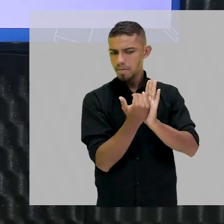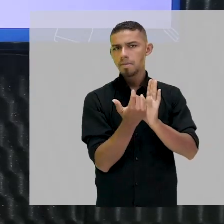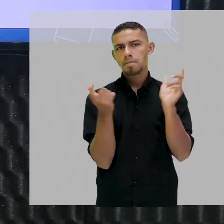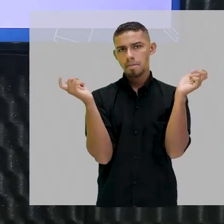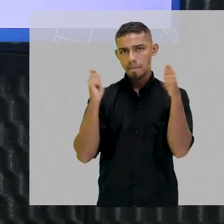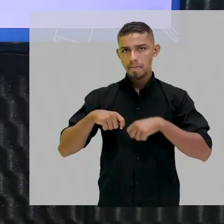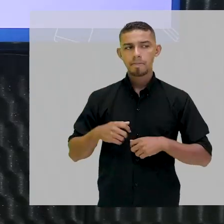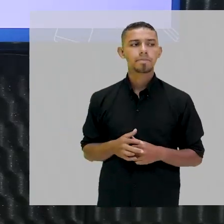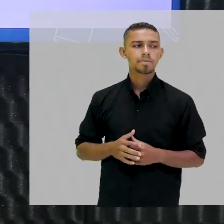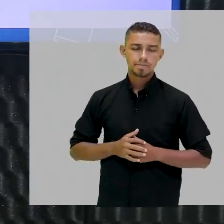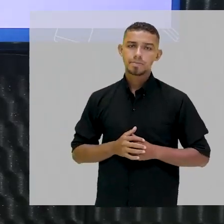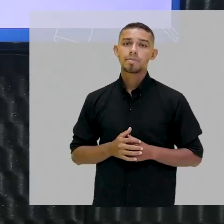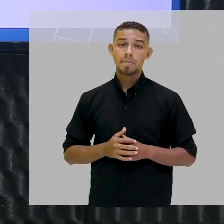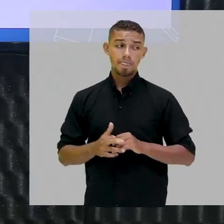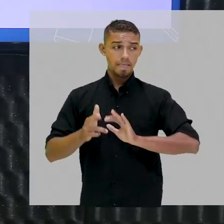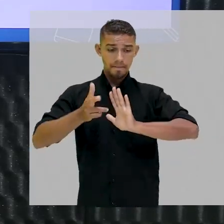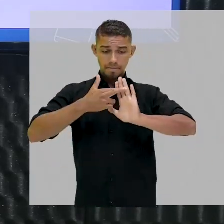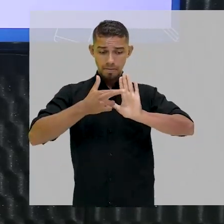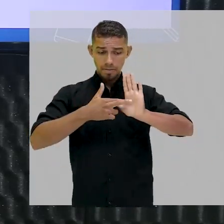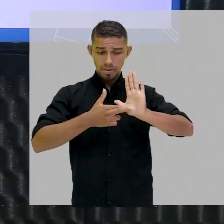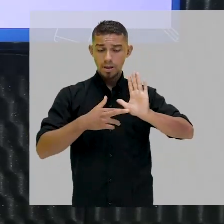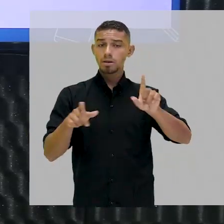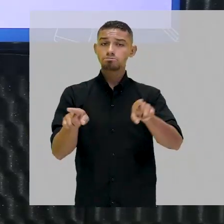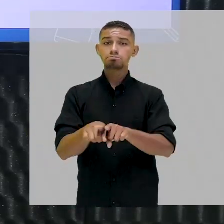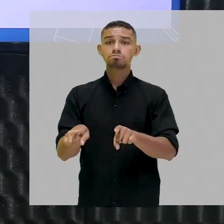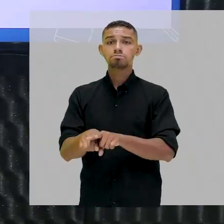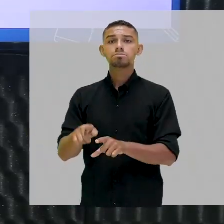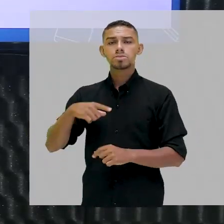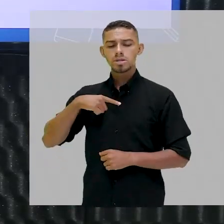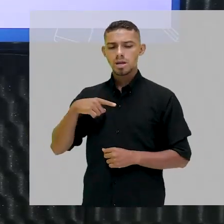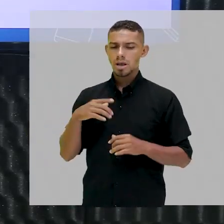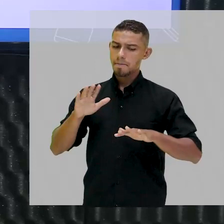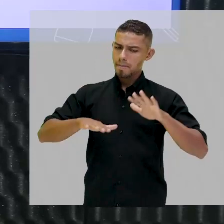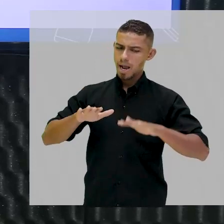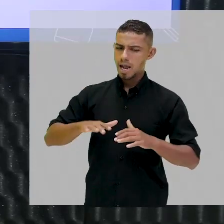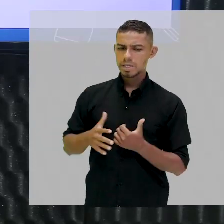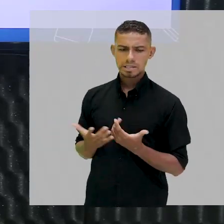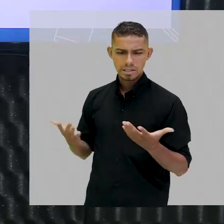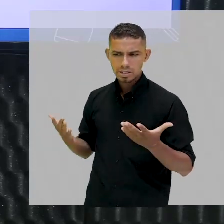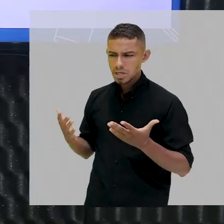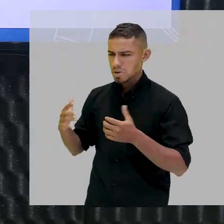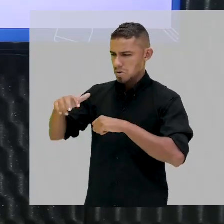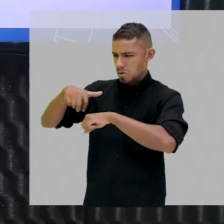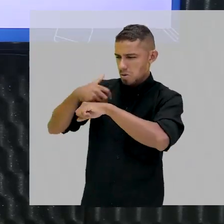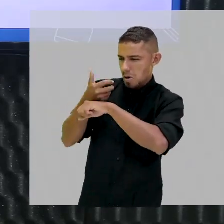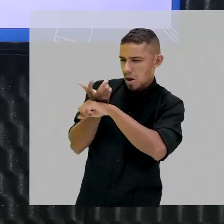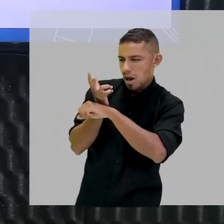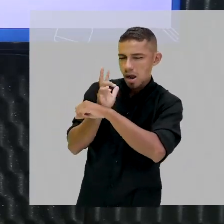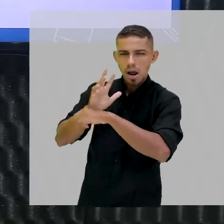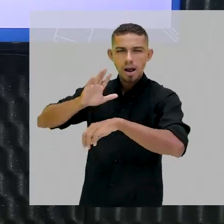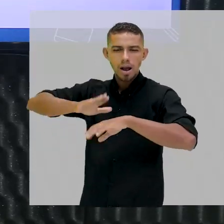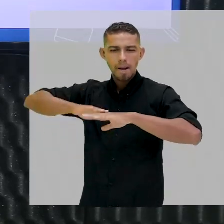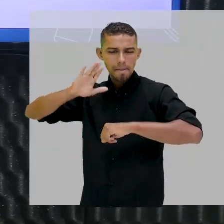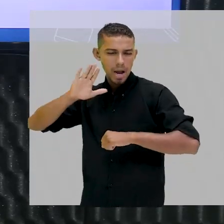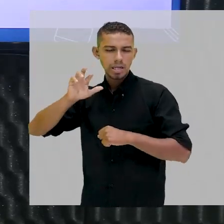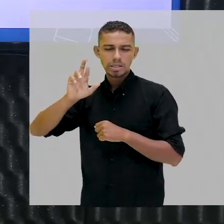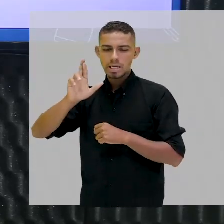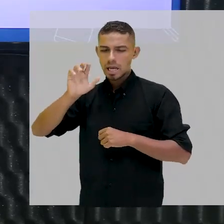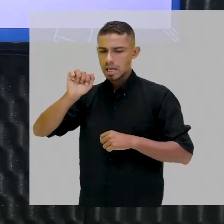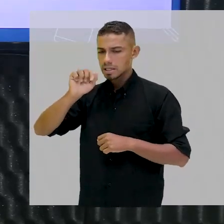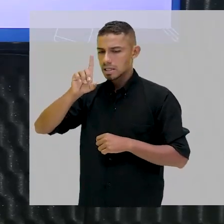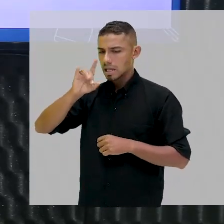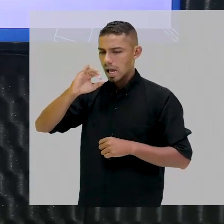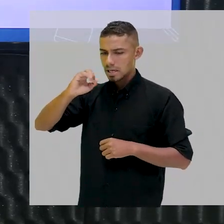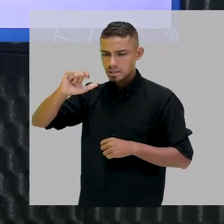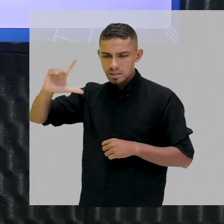devem executar. Inclusive, existe aquela linha mais radical, aquela linha mais conservadora do break,